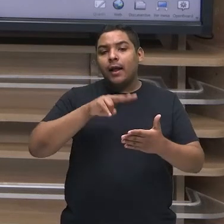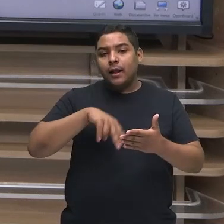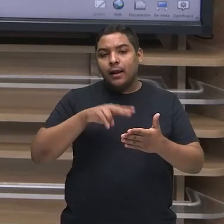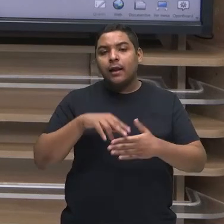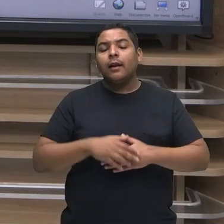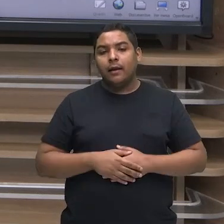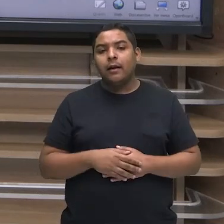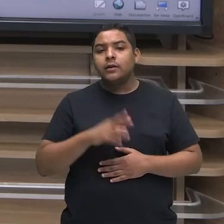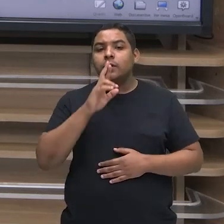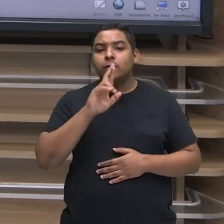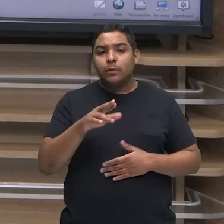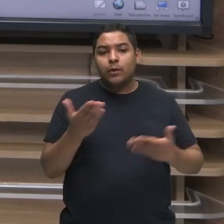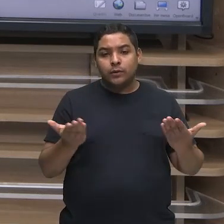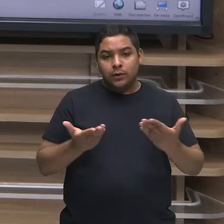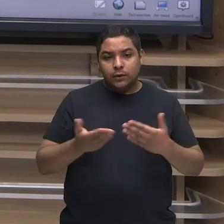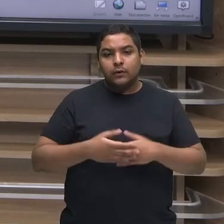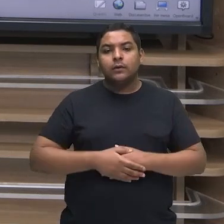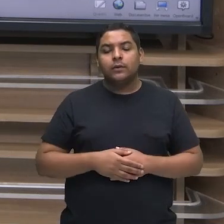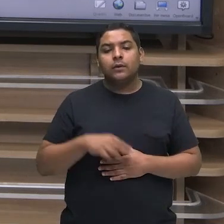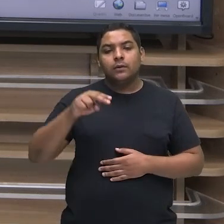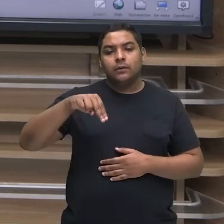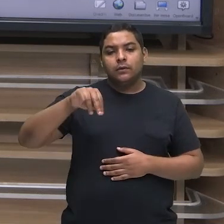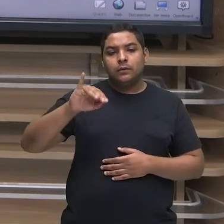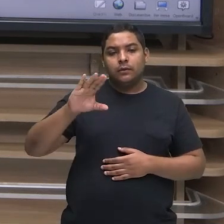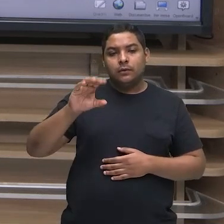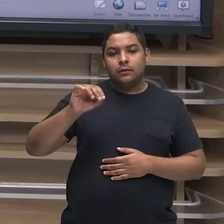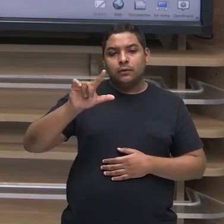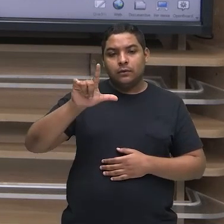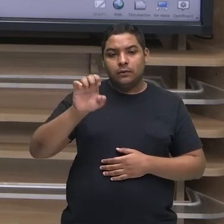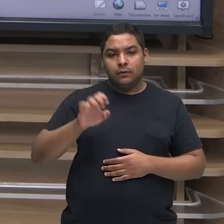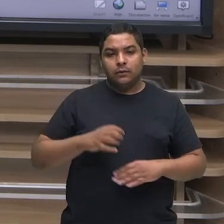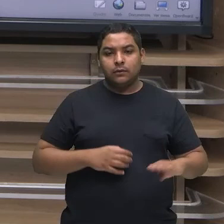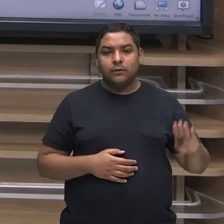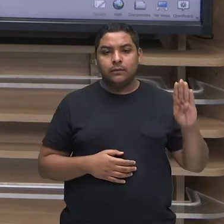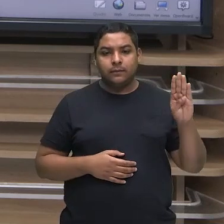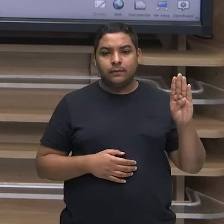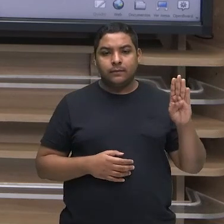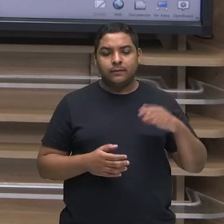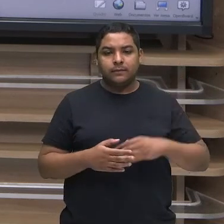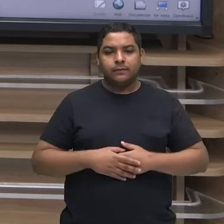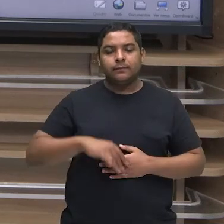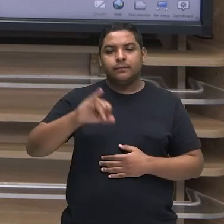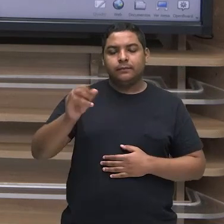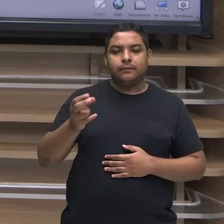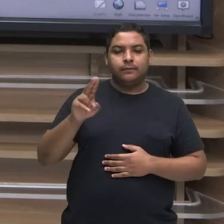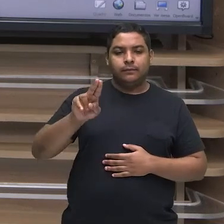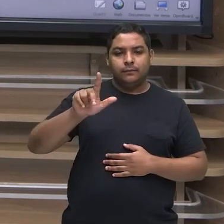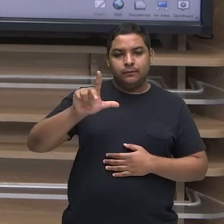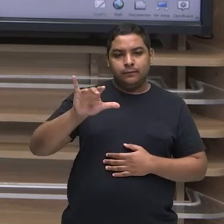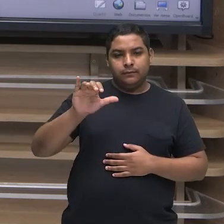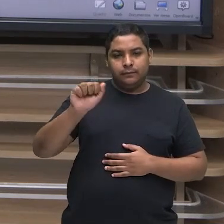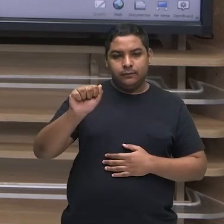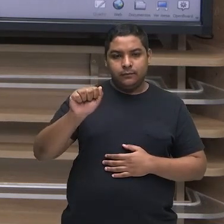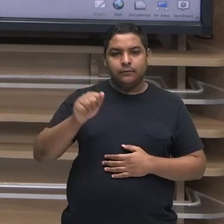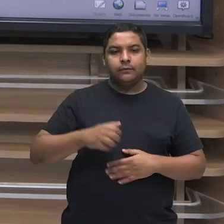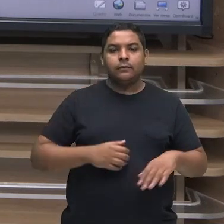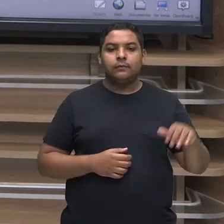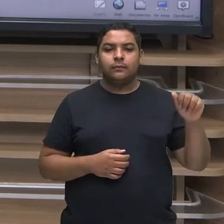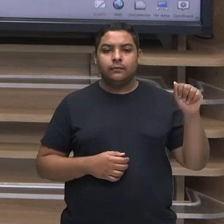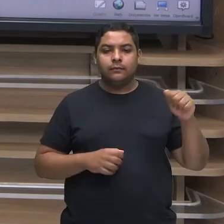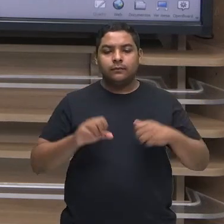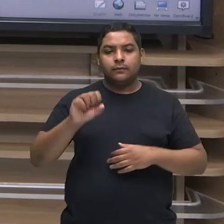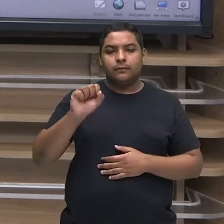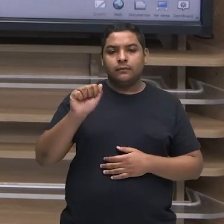algumas respostas. A Nicole respondeu a letra B, a Júlia respondeu A, o Samuel A,